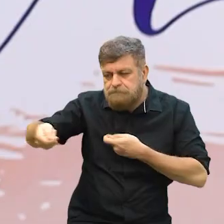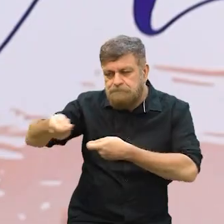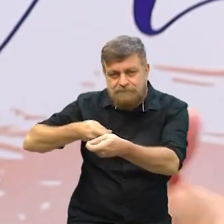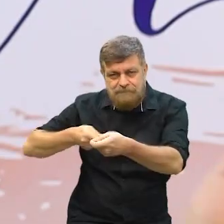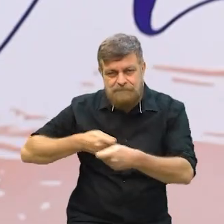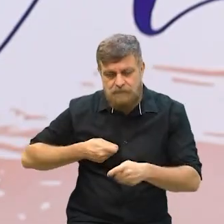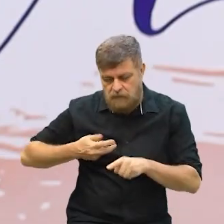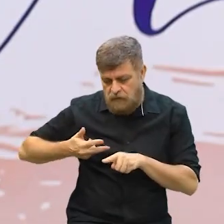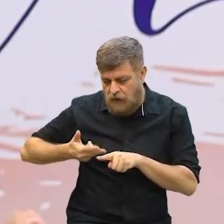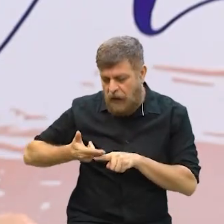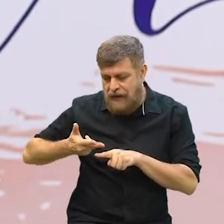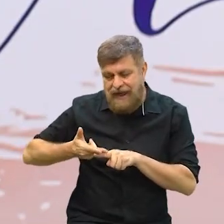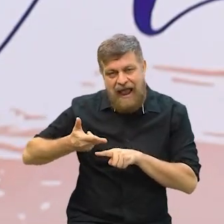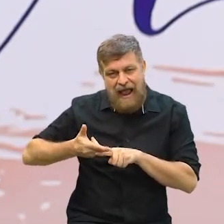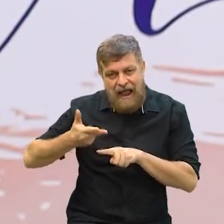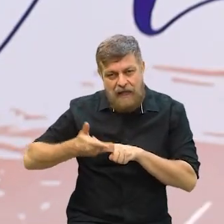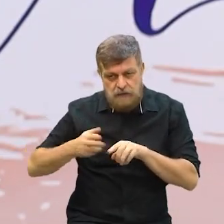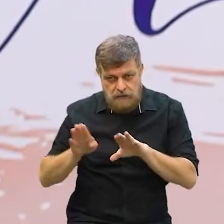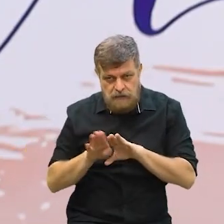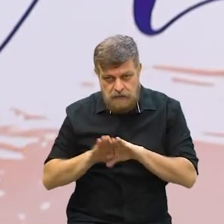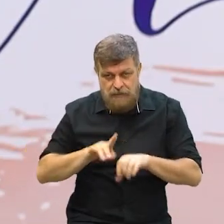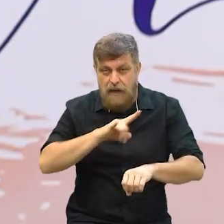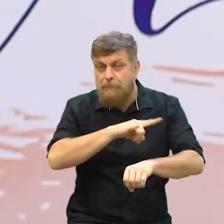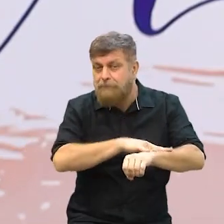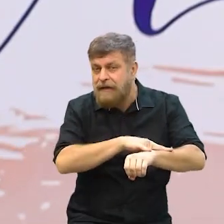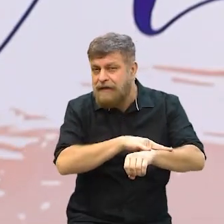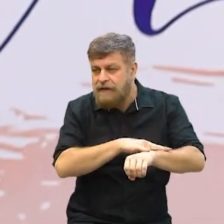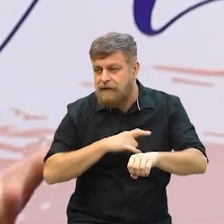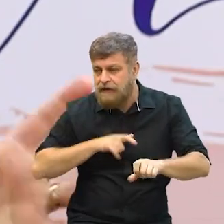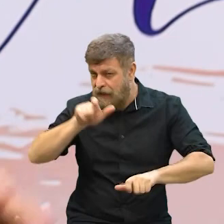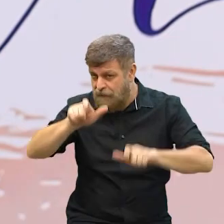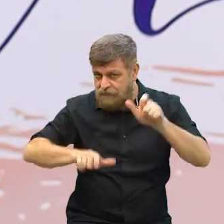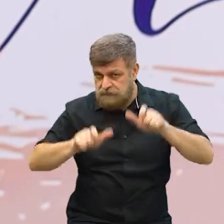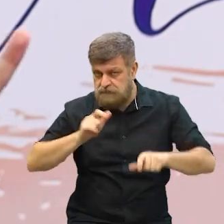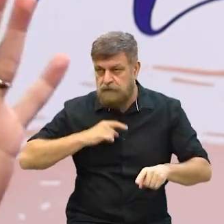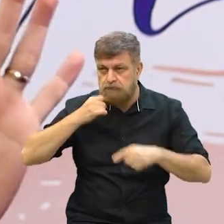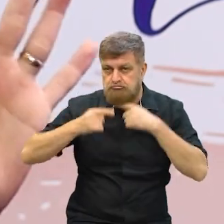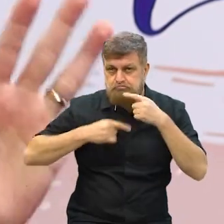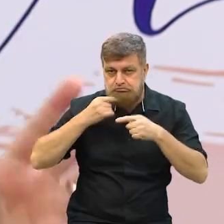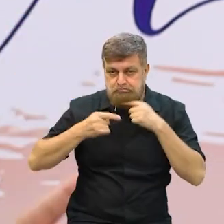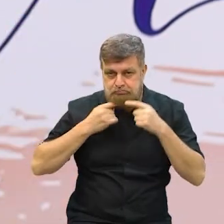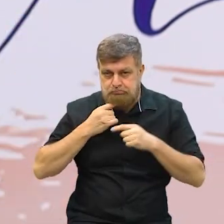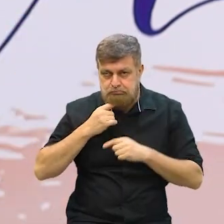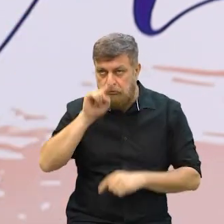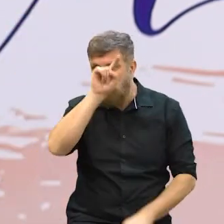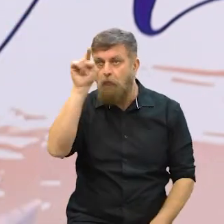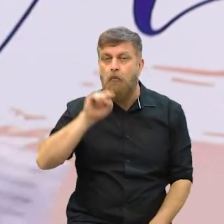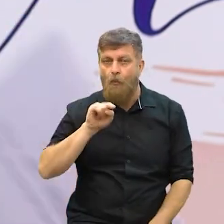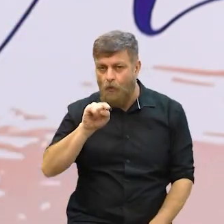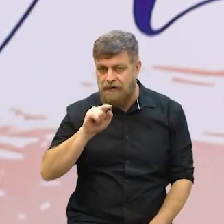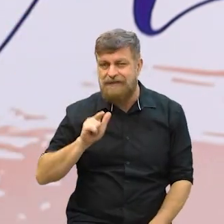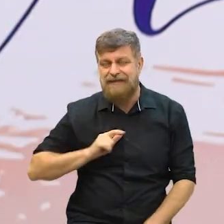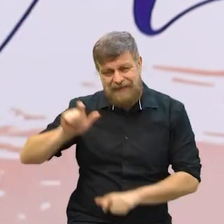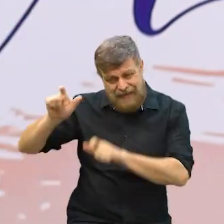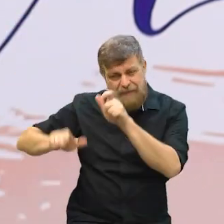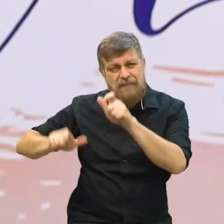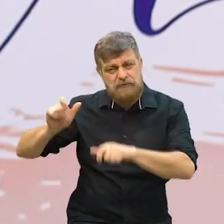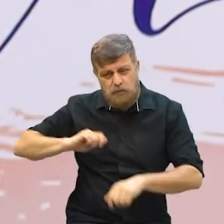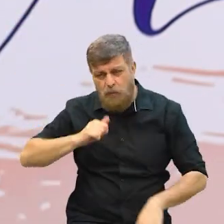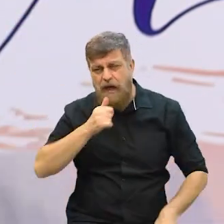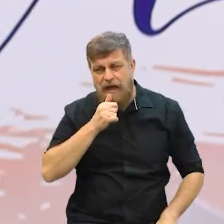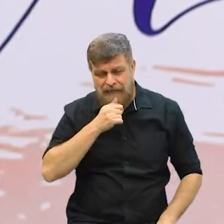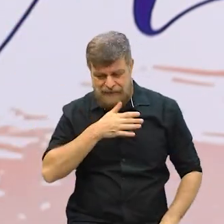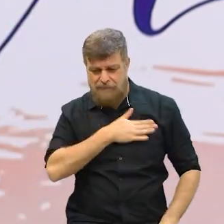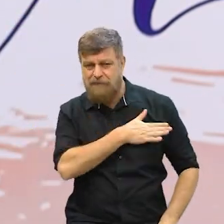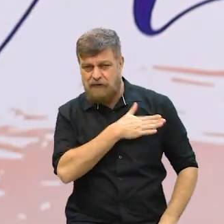pegar? Ou um alicate de unha, se usar o mesmo banheiro? Como que funciona? Vamos tirar essas dúvidas, que eu acho que muita gente ainda tem